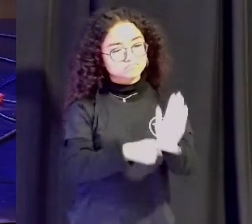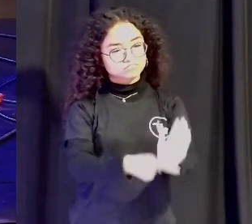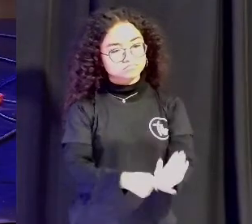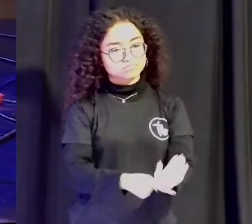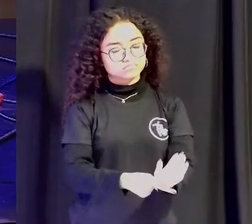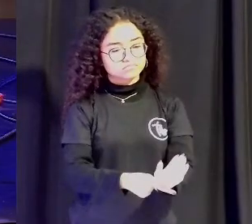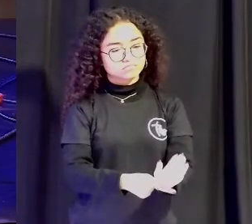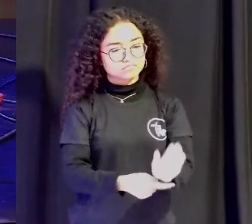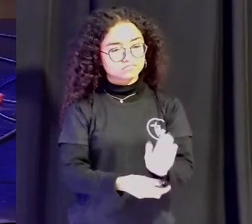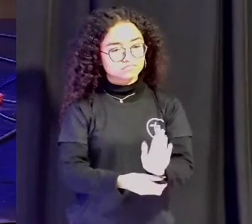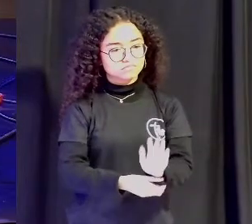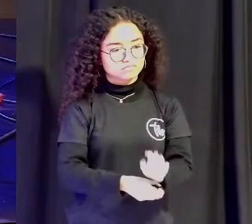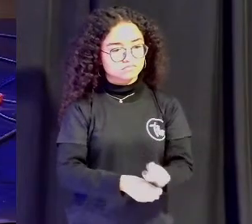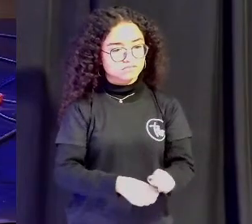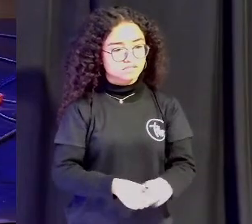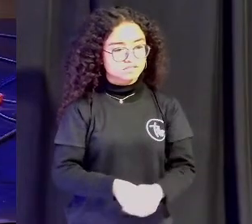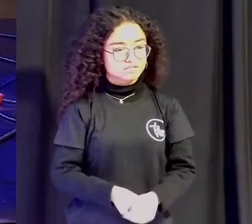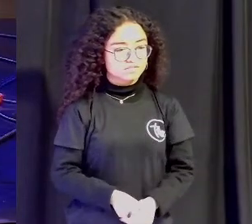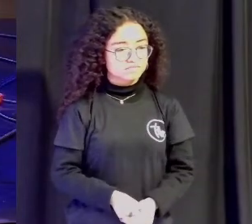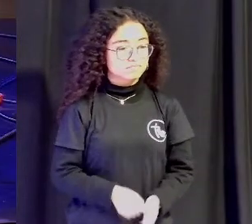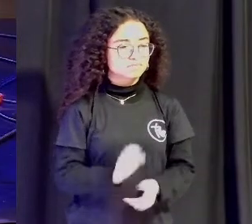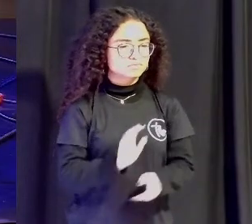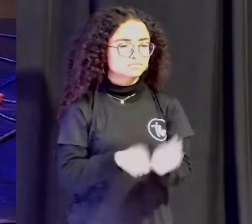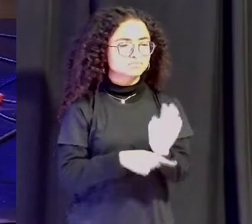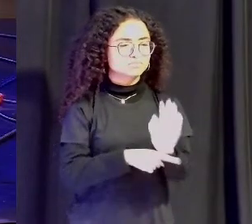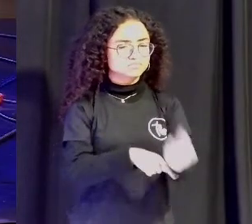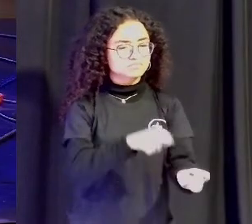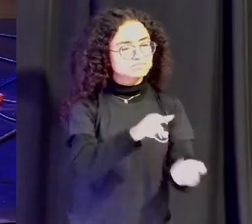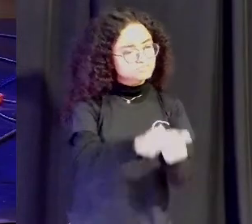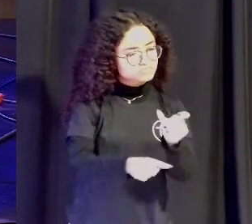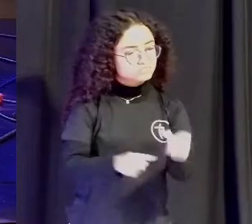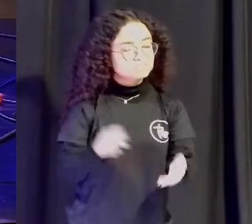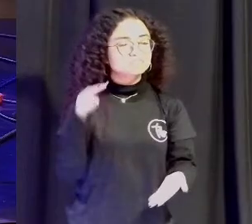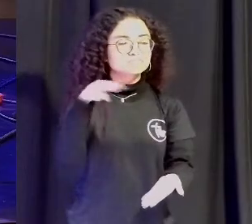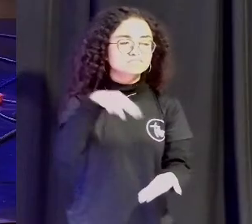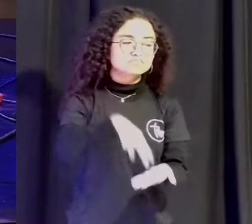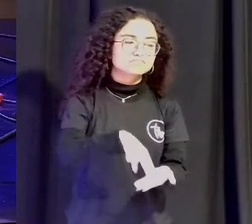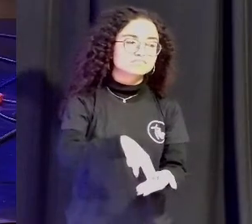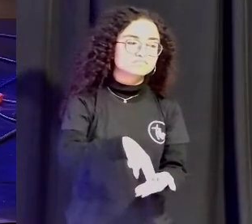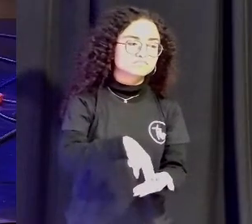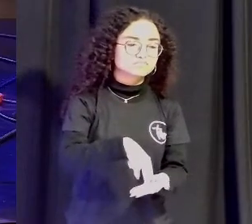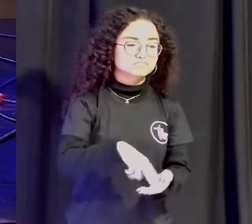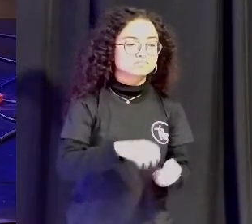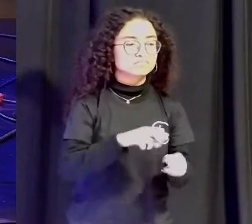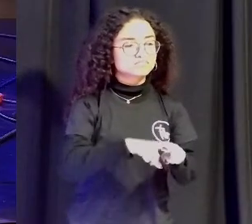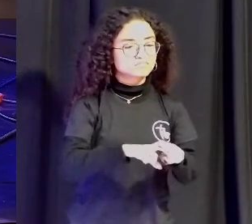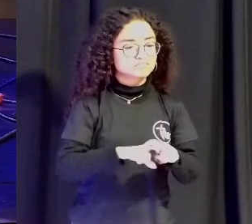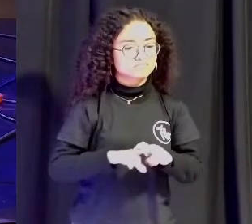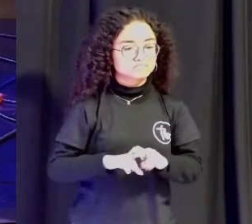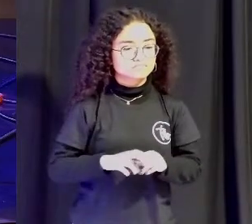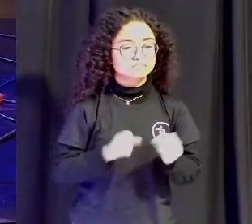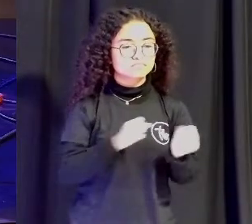para tomar pessoas pela mão e levantá-los no poder do Teu Espírito Santo.